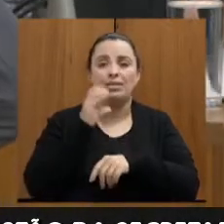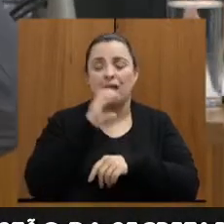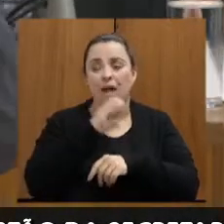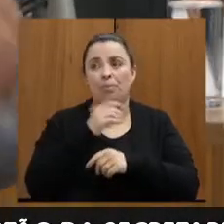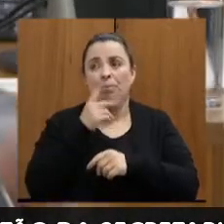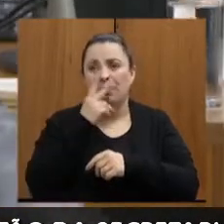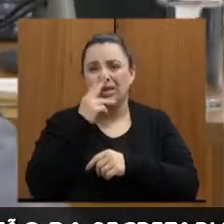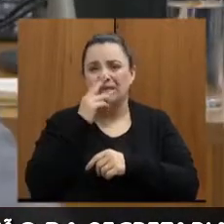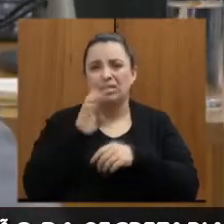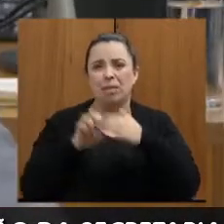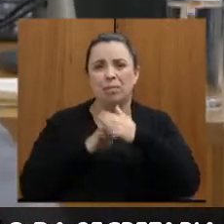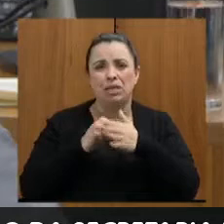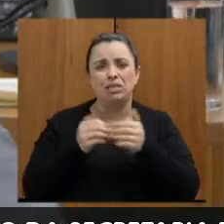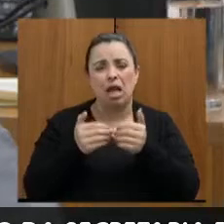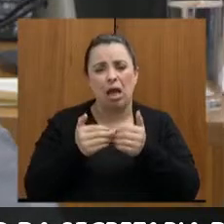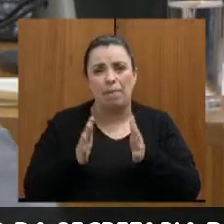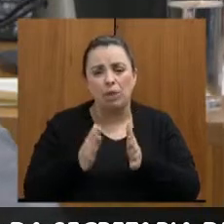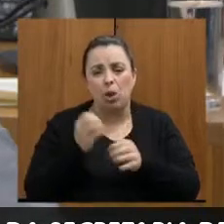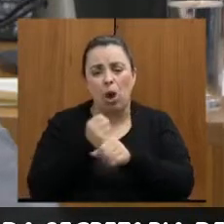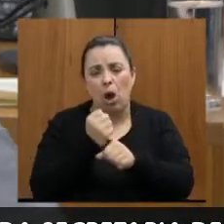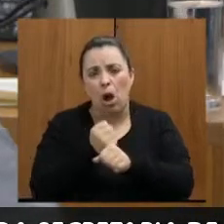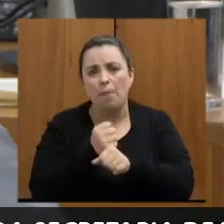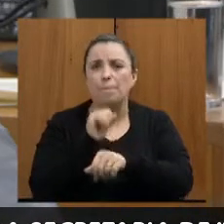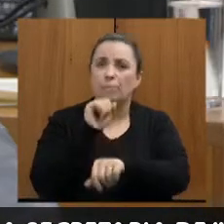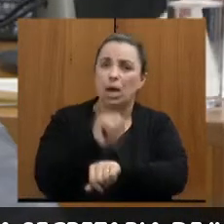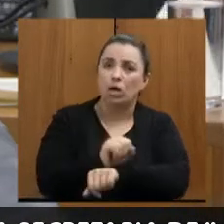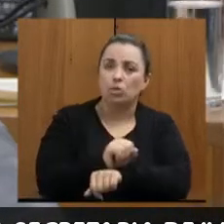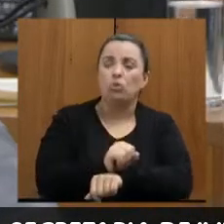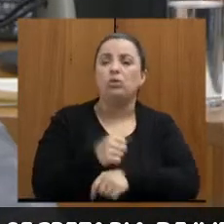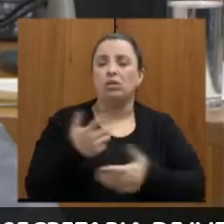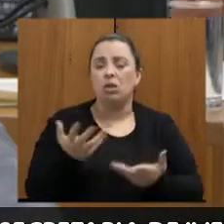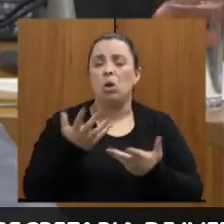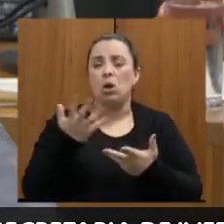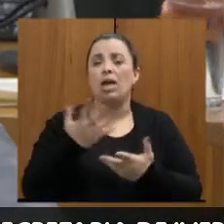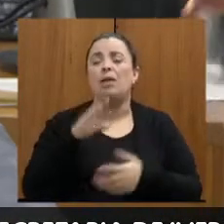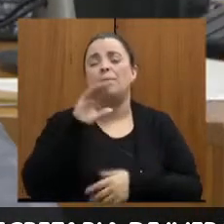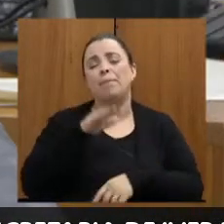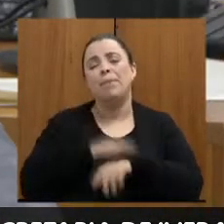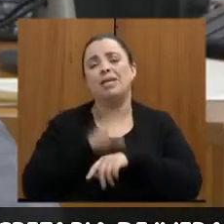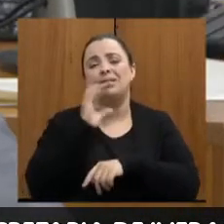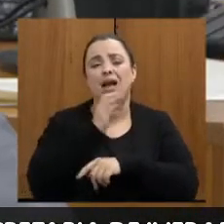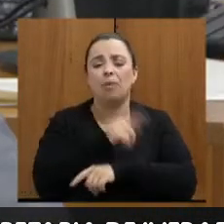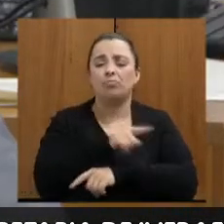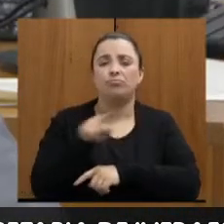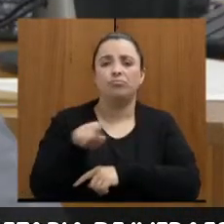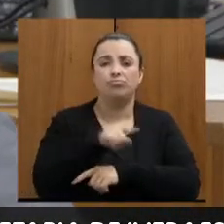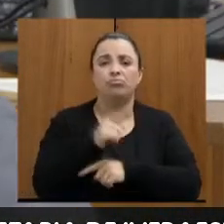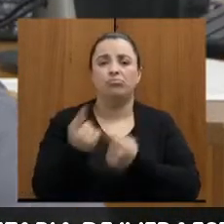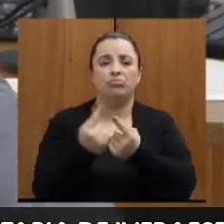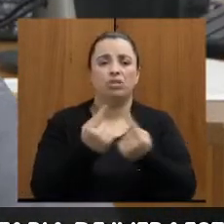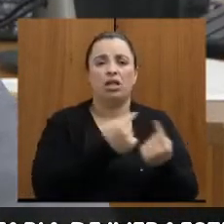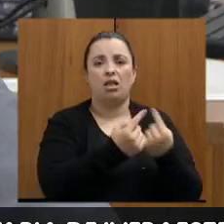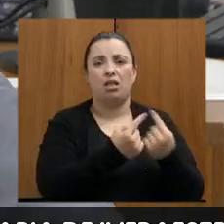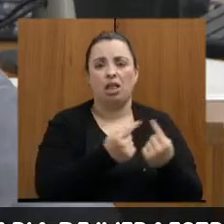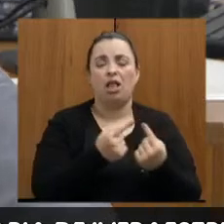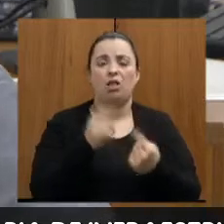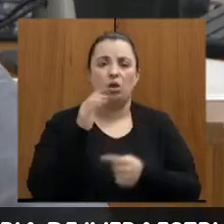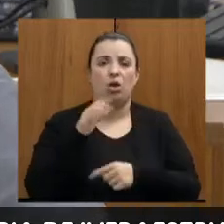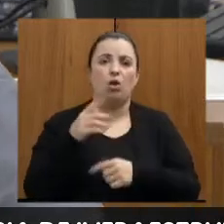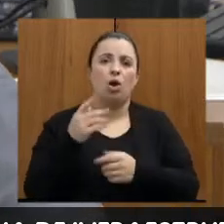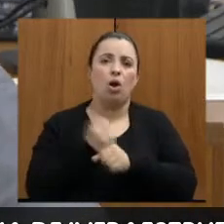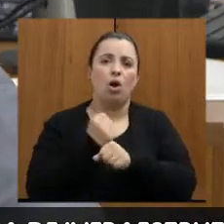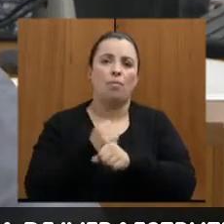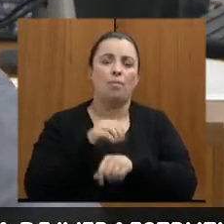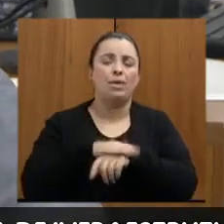então é para dar celeridade na 401 e na 633 eu tive lá na sexta-feira com nós os